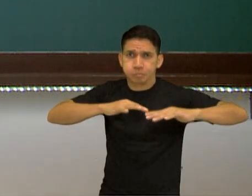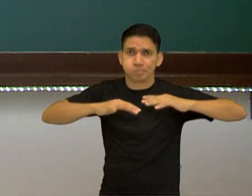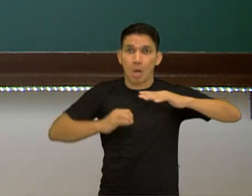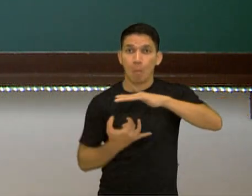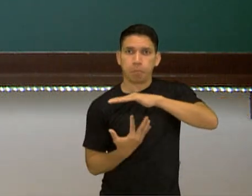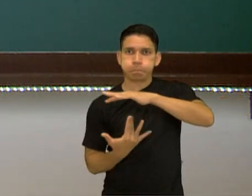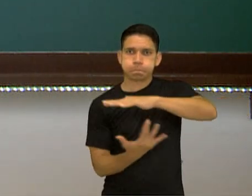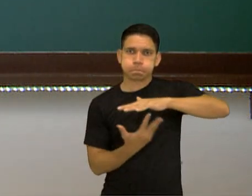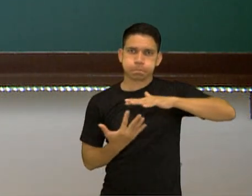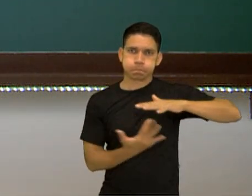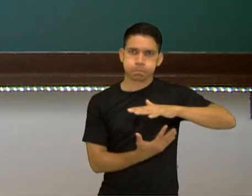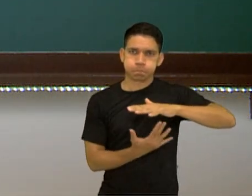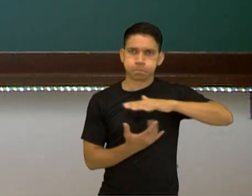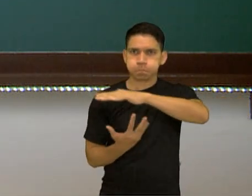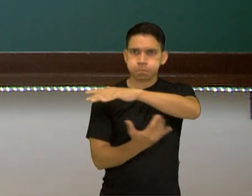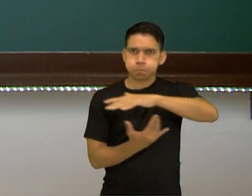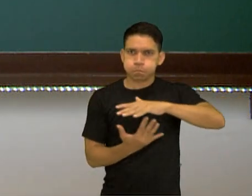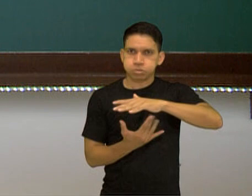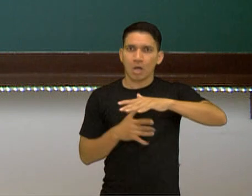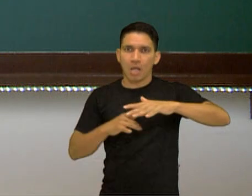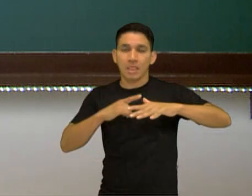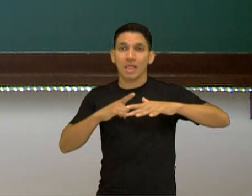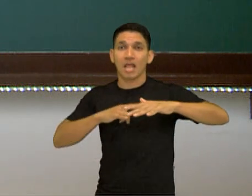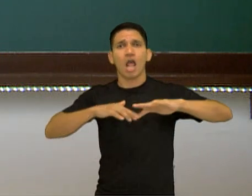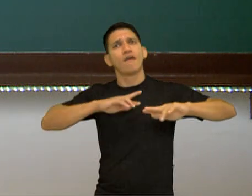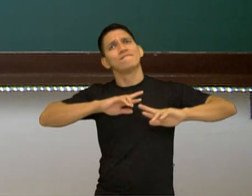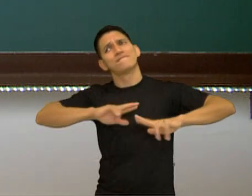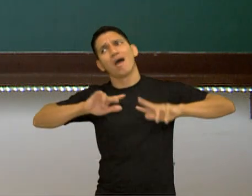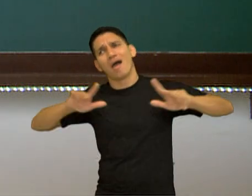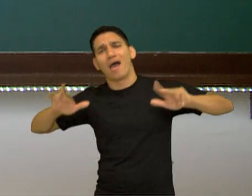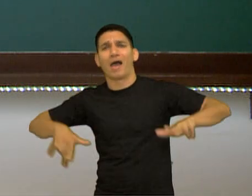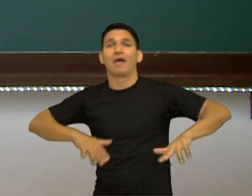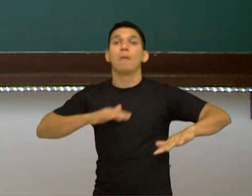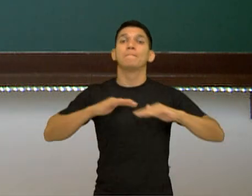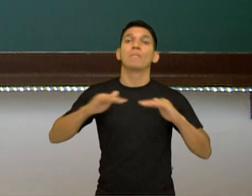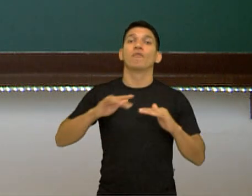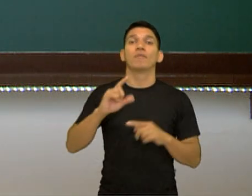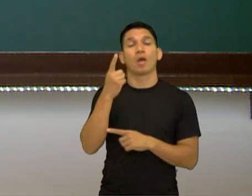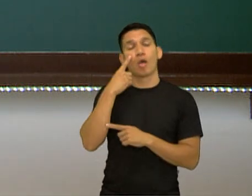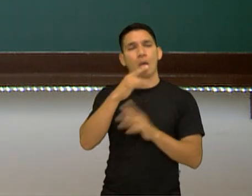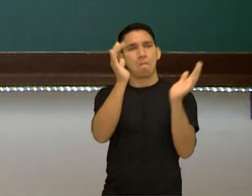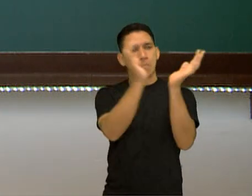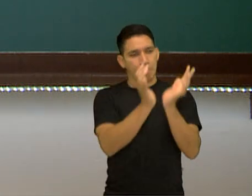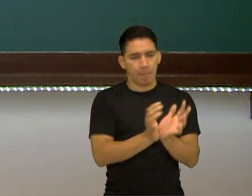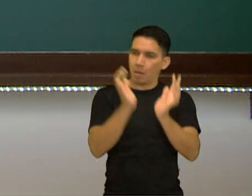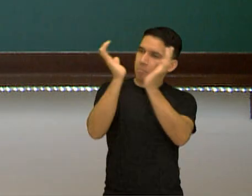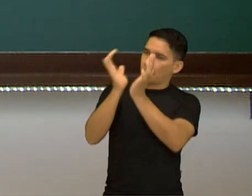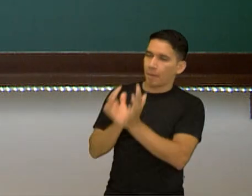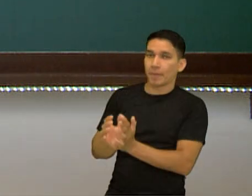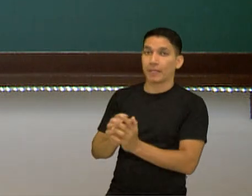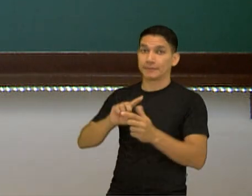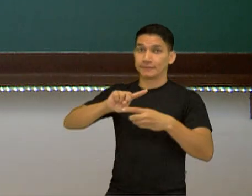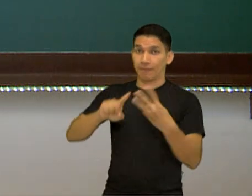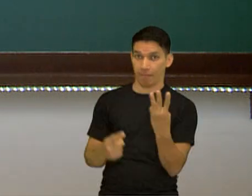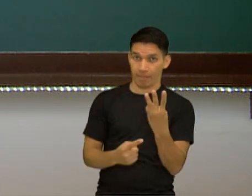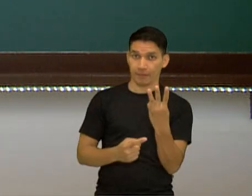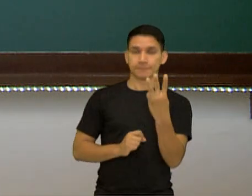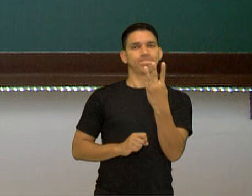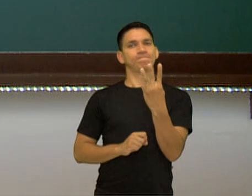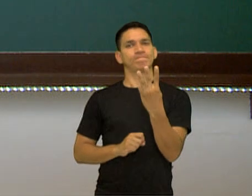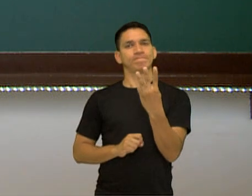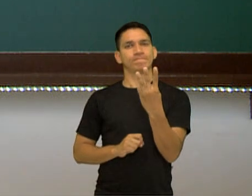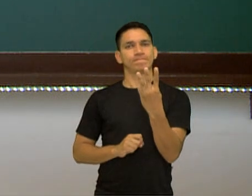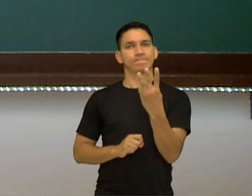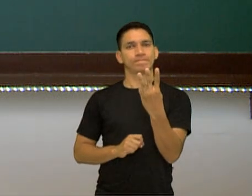magma realizam uma série de movimentos, dos quais nós podemos classificar esses movimentos em 3 categorias, onde